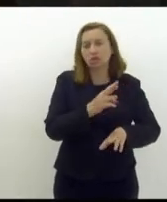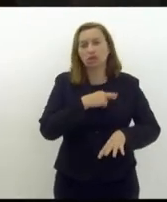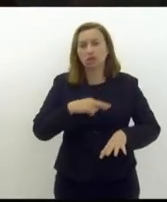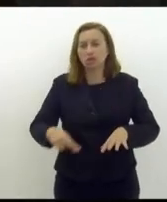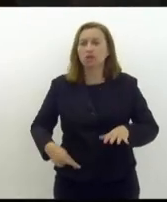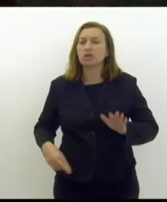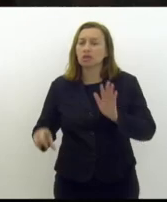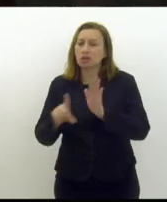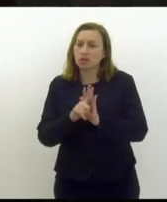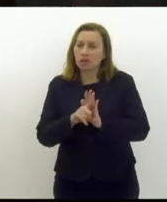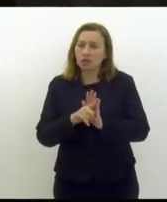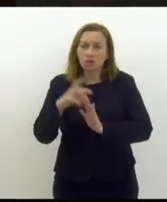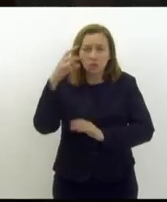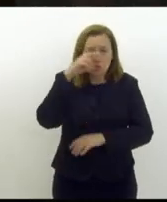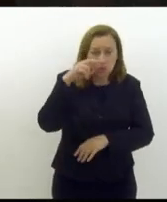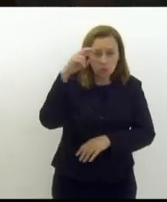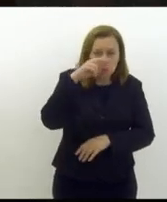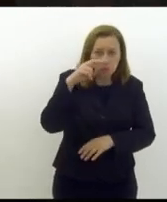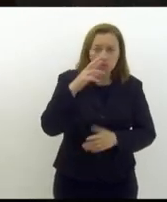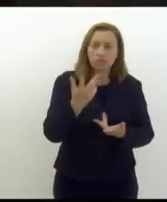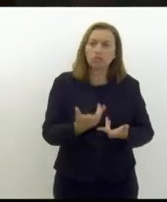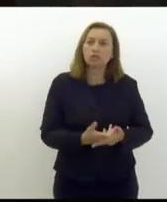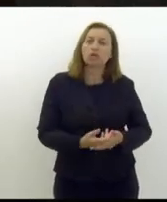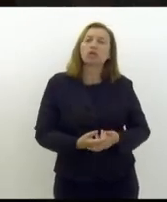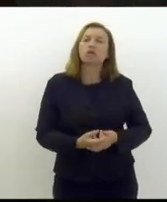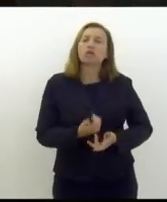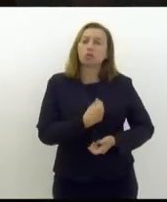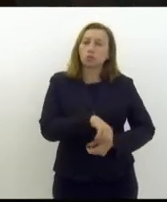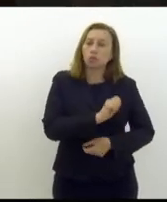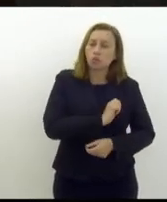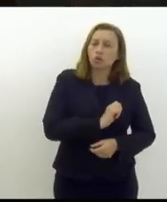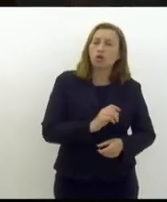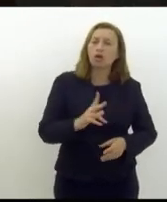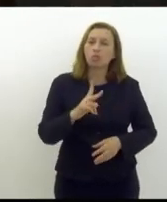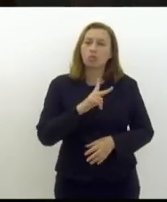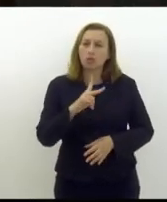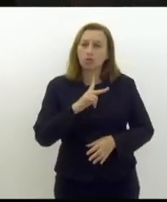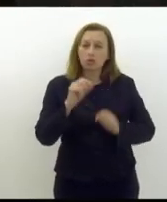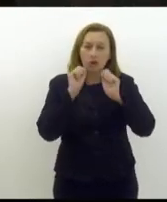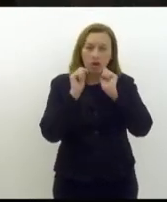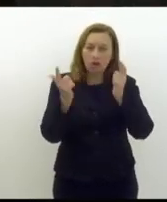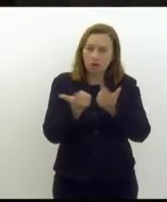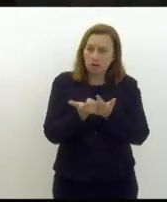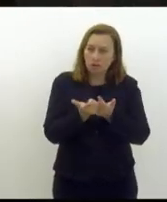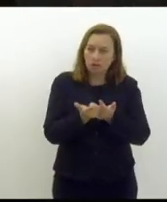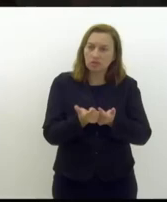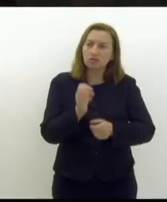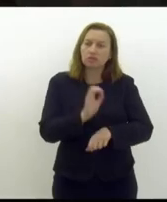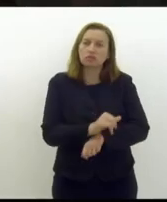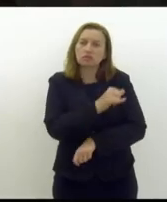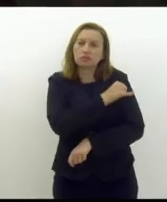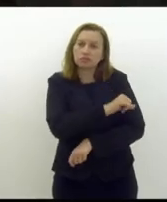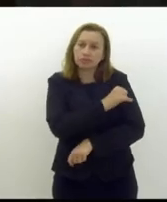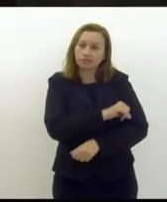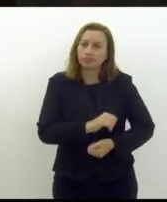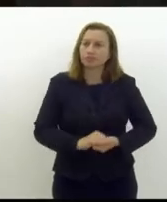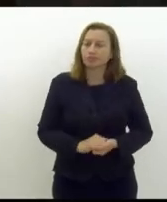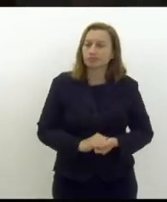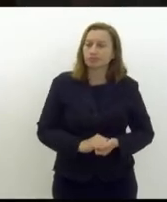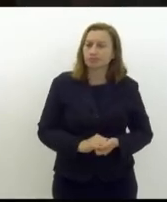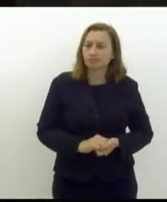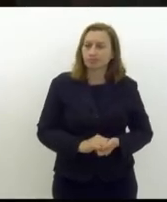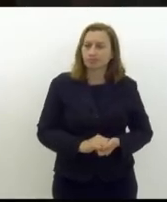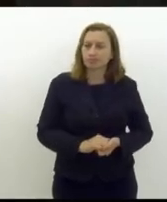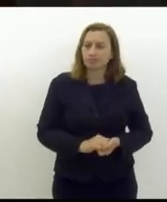seja na lei de Finanças Públicas ou seja foi a própria Assembleia Legislativa do Estado do Rio de Janeiro que